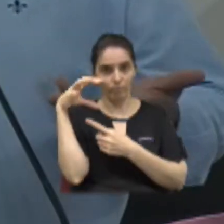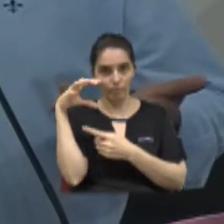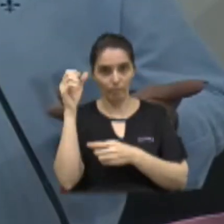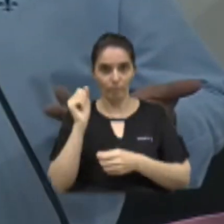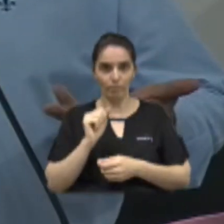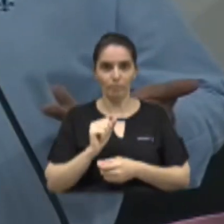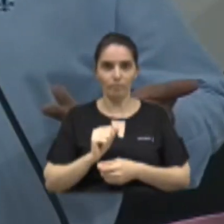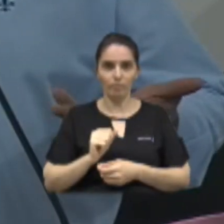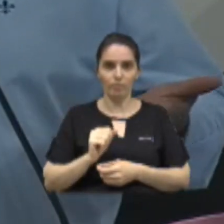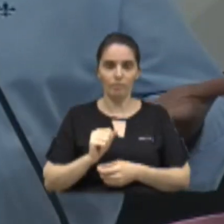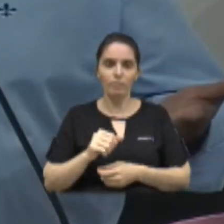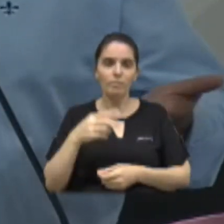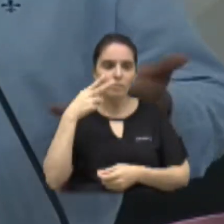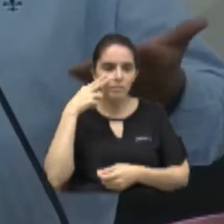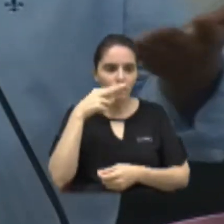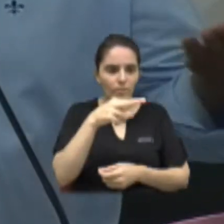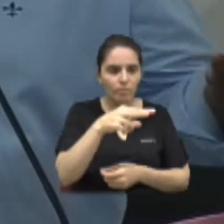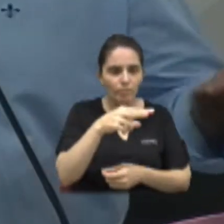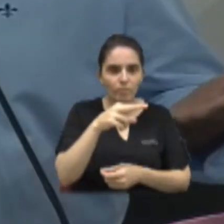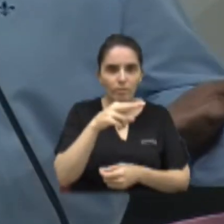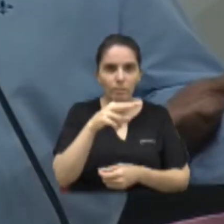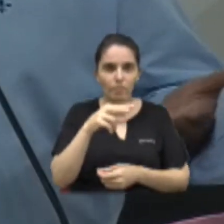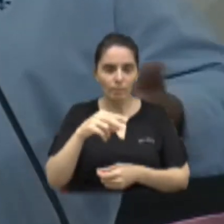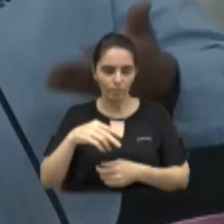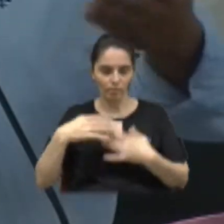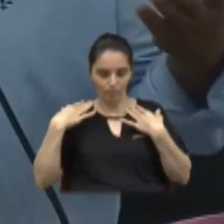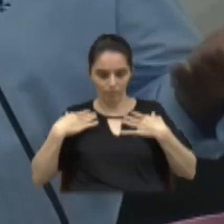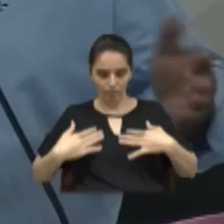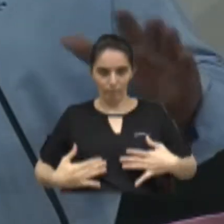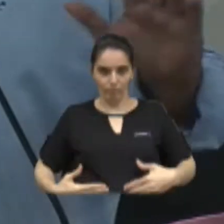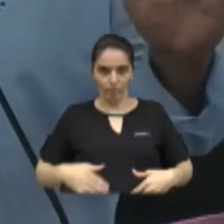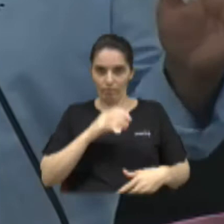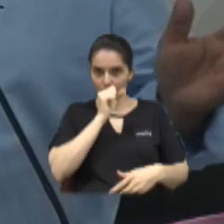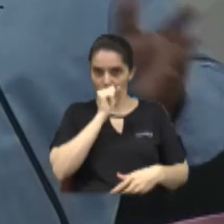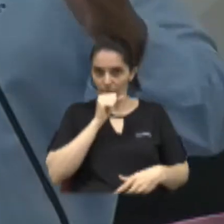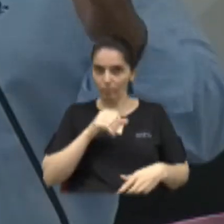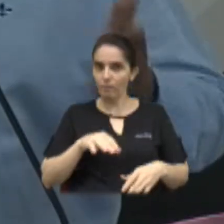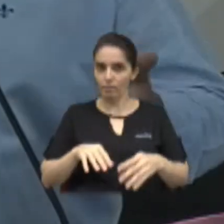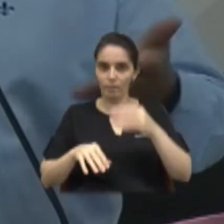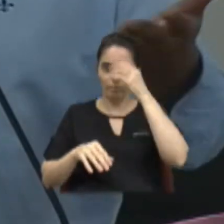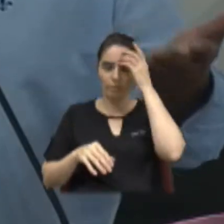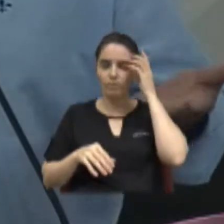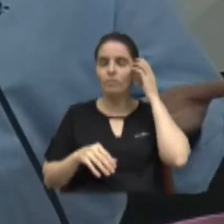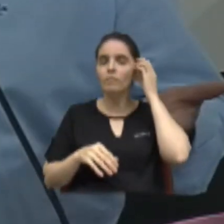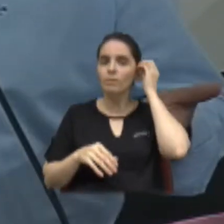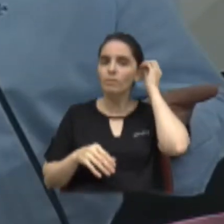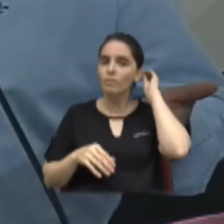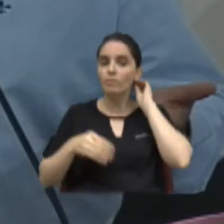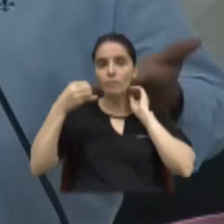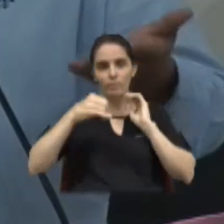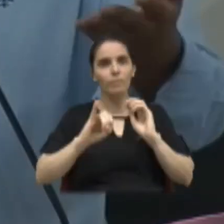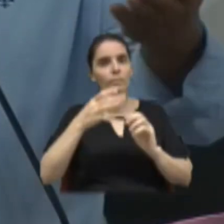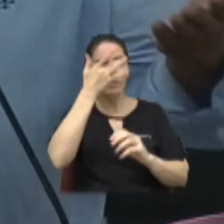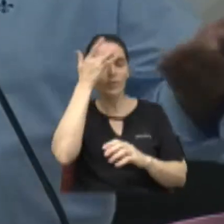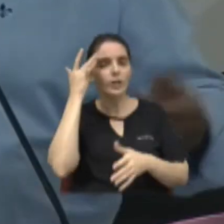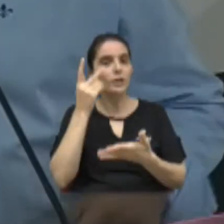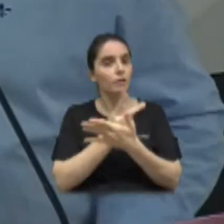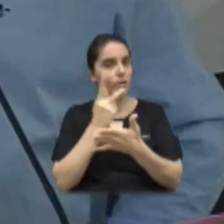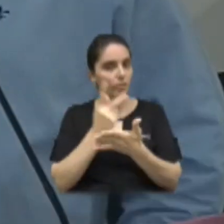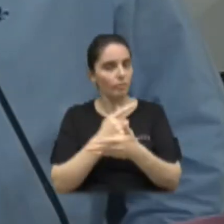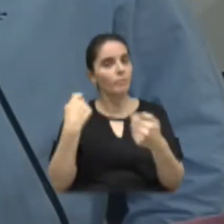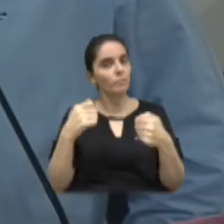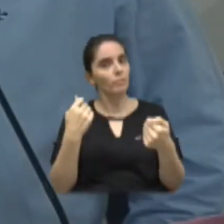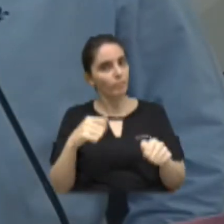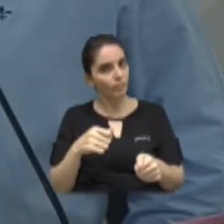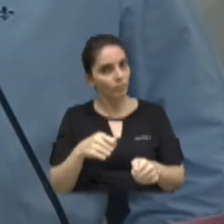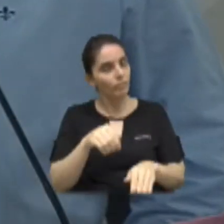laranjinhas que vira e mexe, fazem multas também. Não sou contra, se está errado tem que multar. Mas nós não temos uma